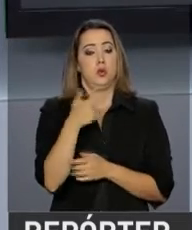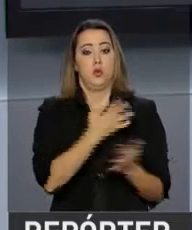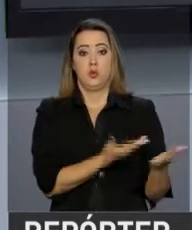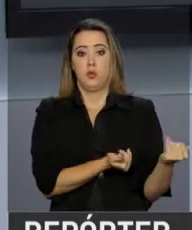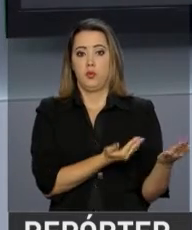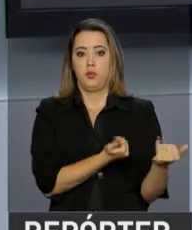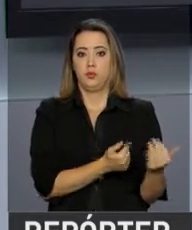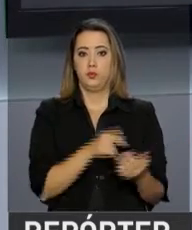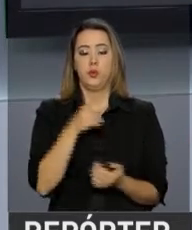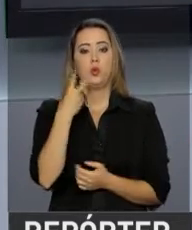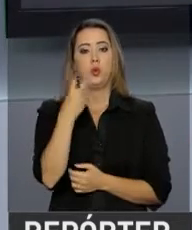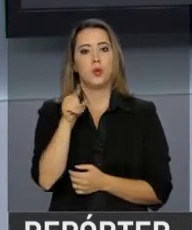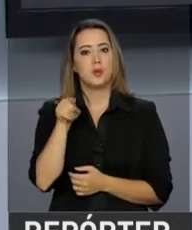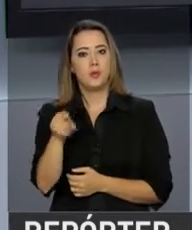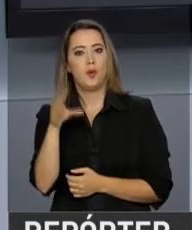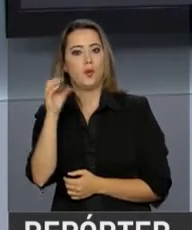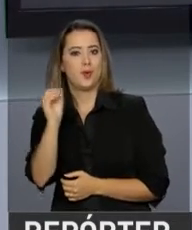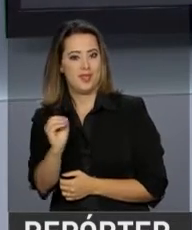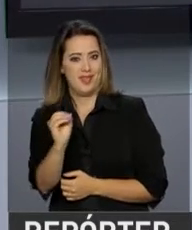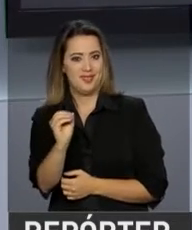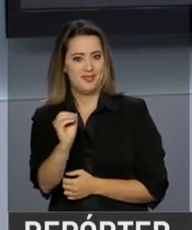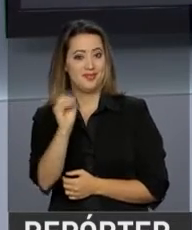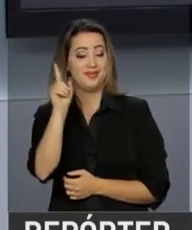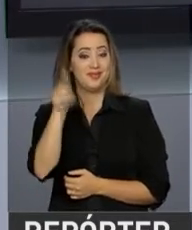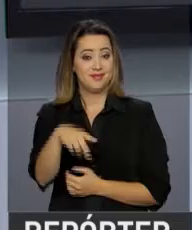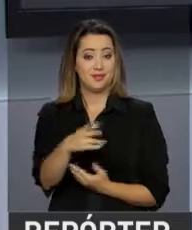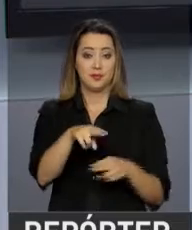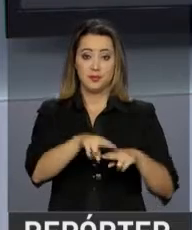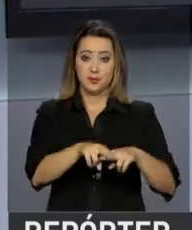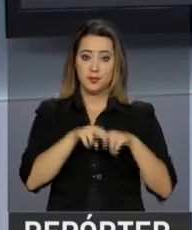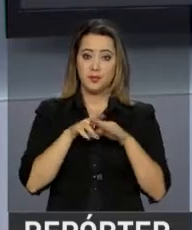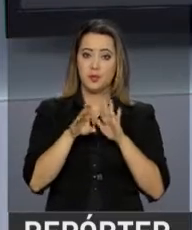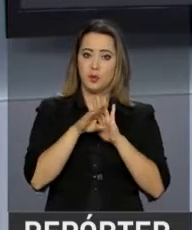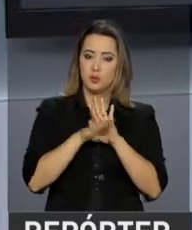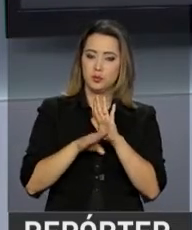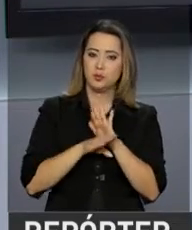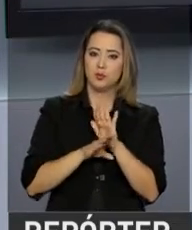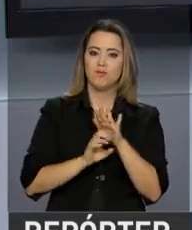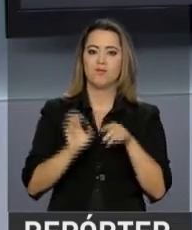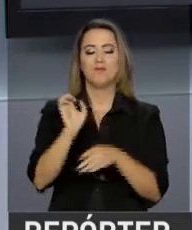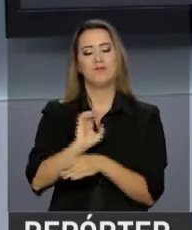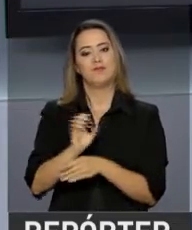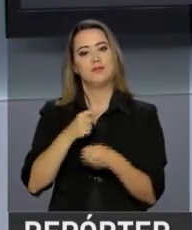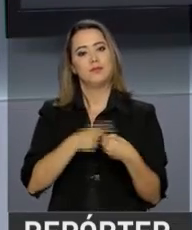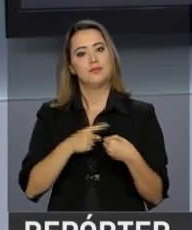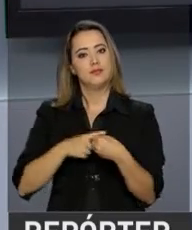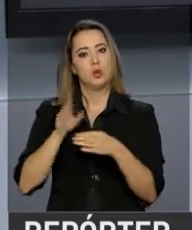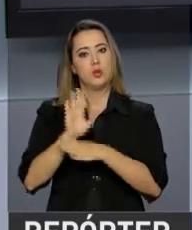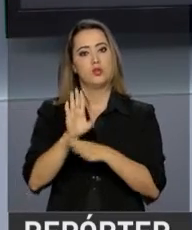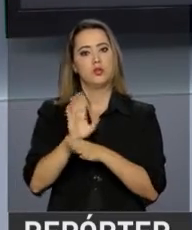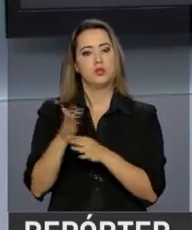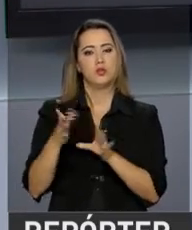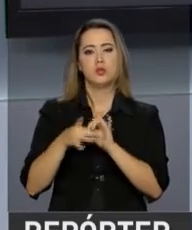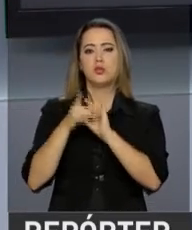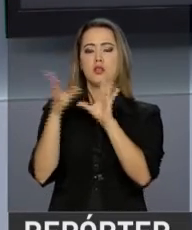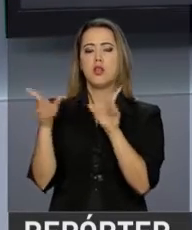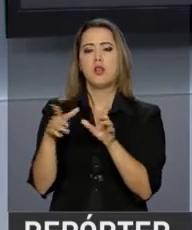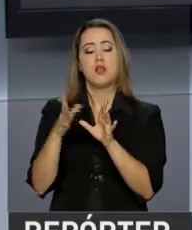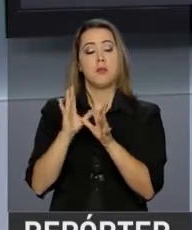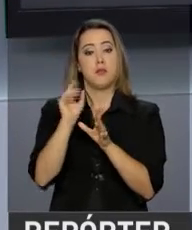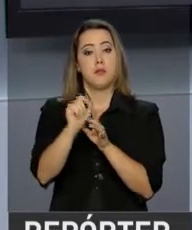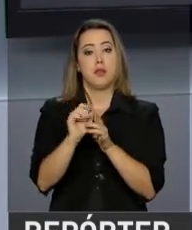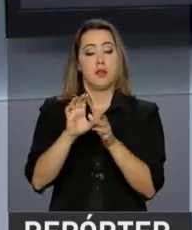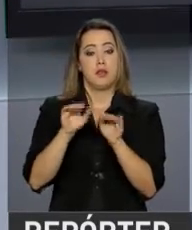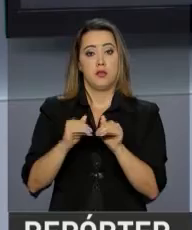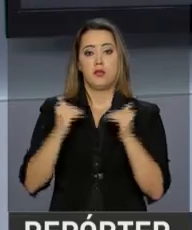2.0 por meio do programa estados e municípios vão poder desenvolver ações que ajudem na emancipação e autonomia